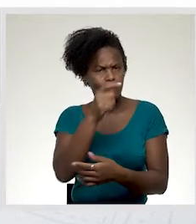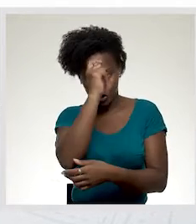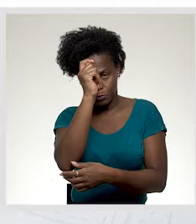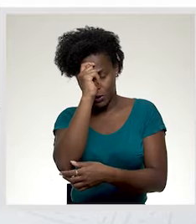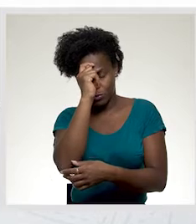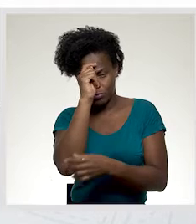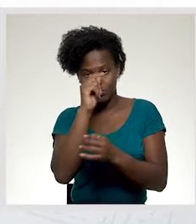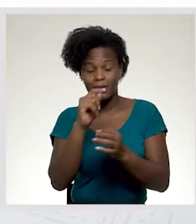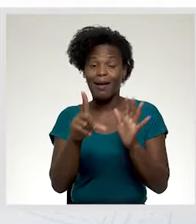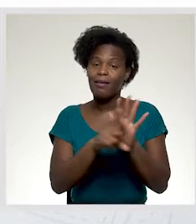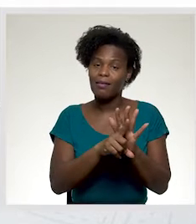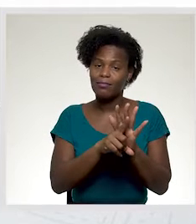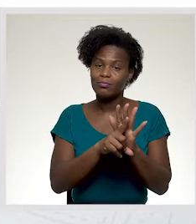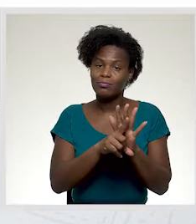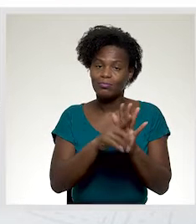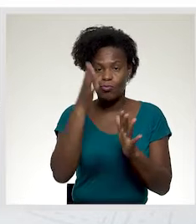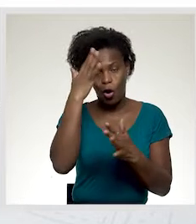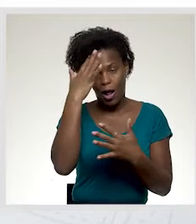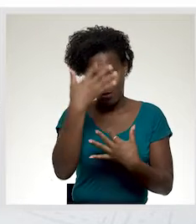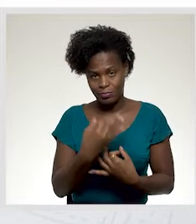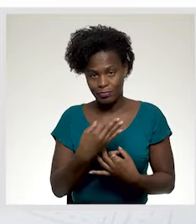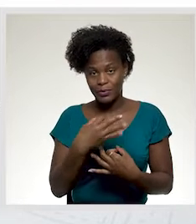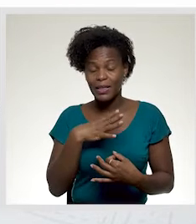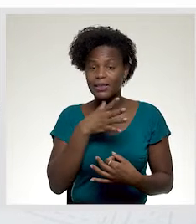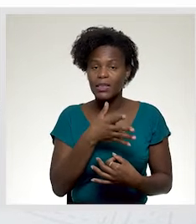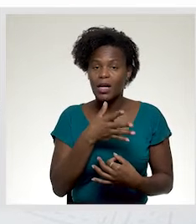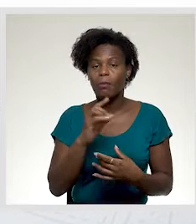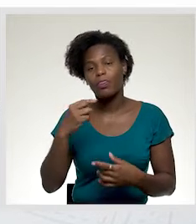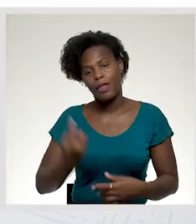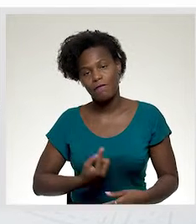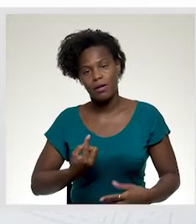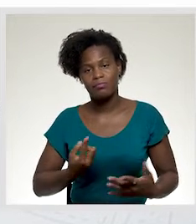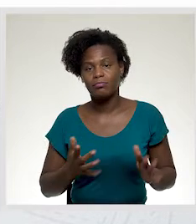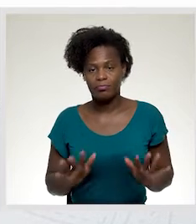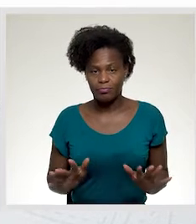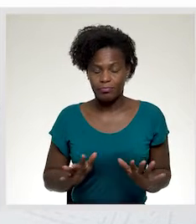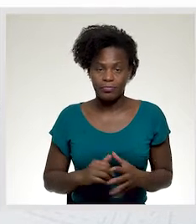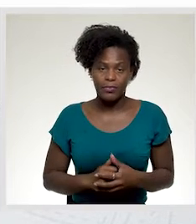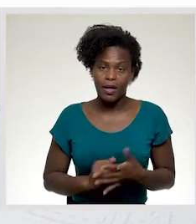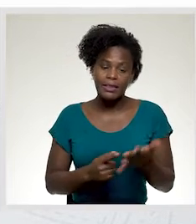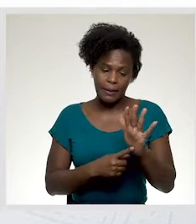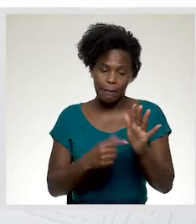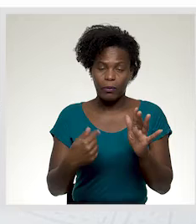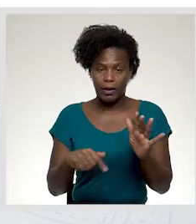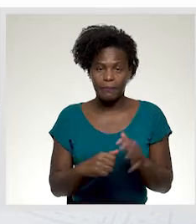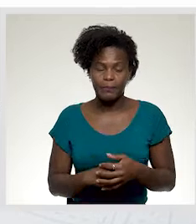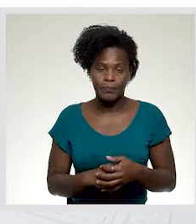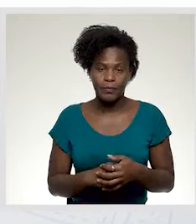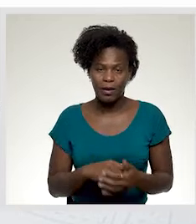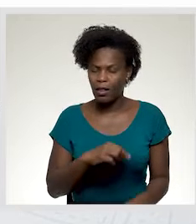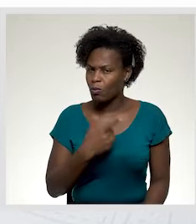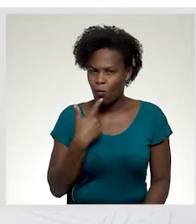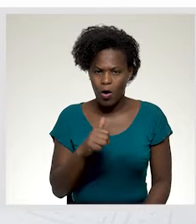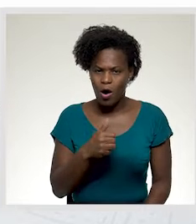respeito à lei moral, ou seja, ao dever. Temos aqui um exemplo. Não